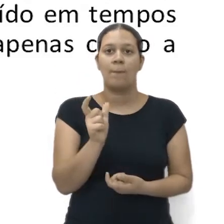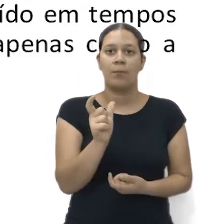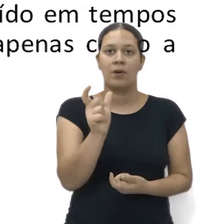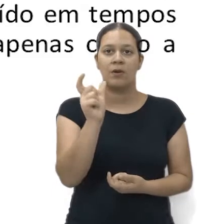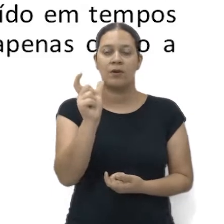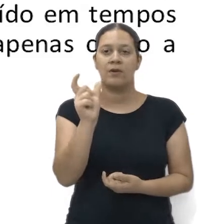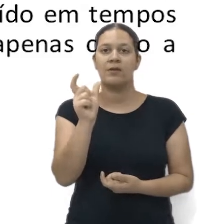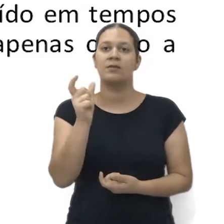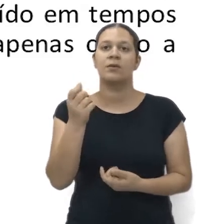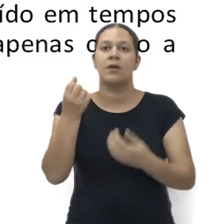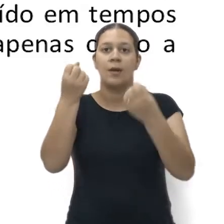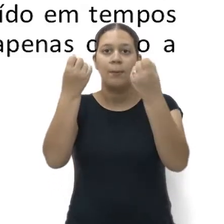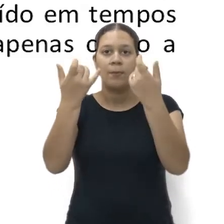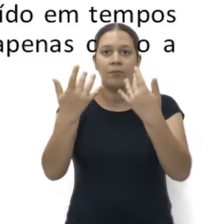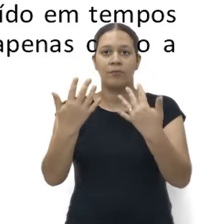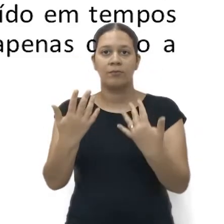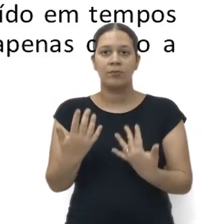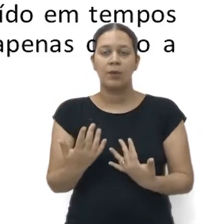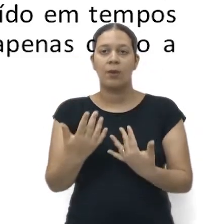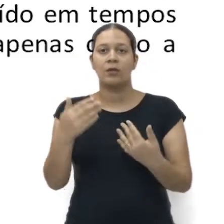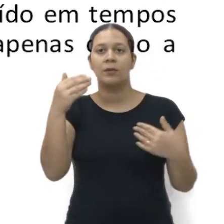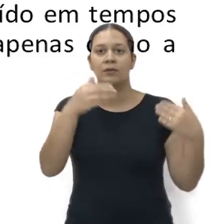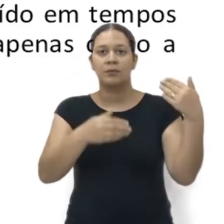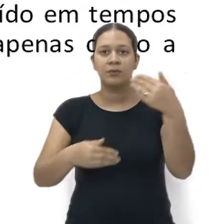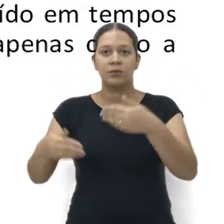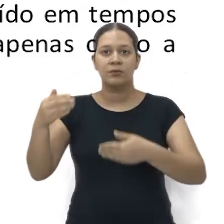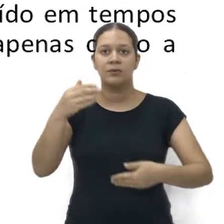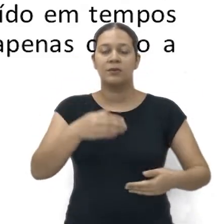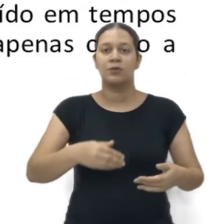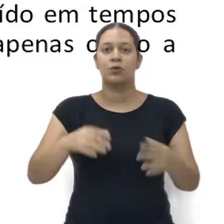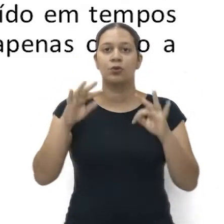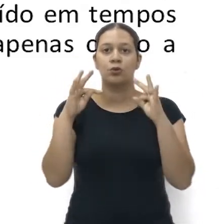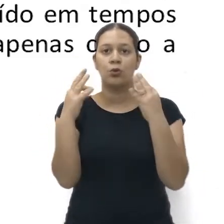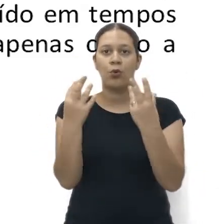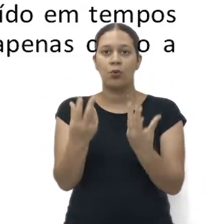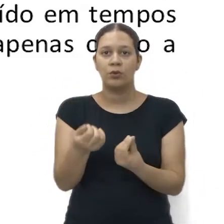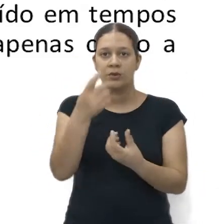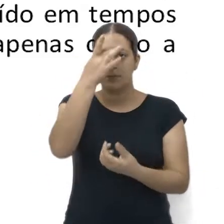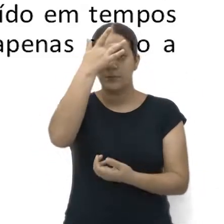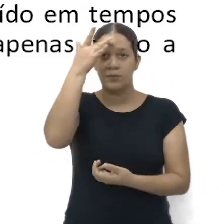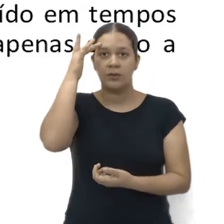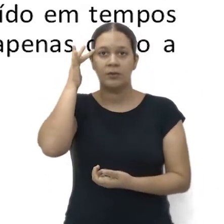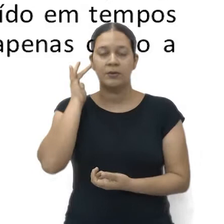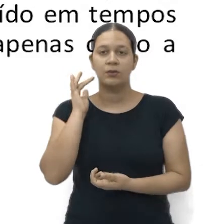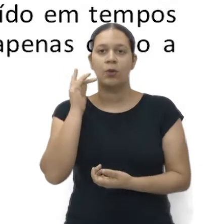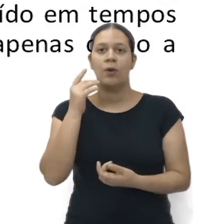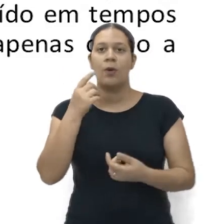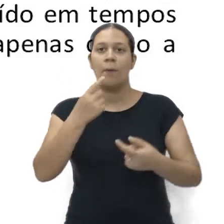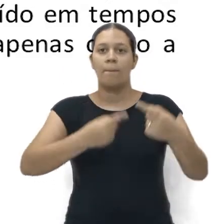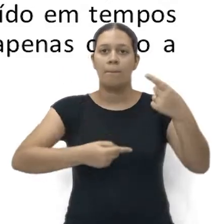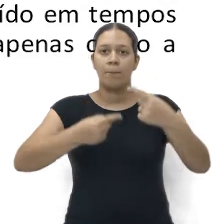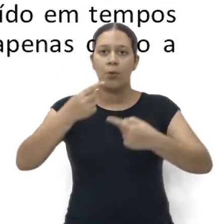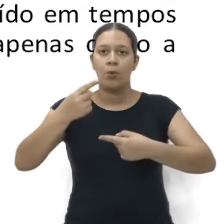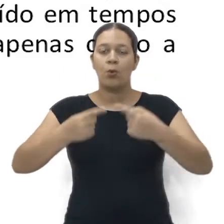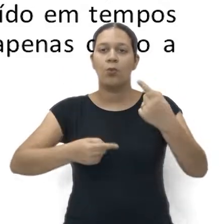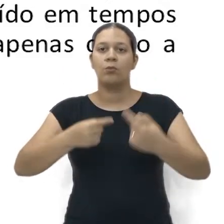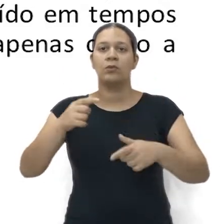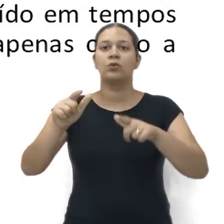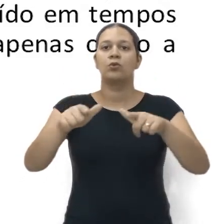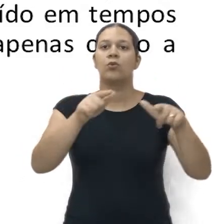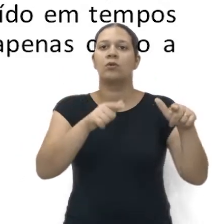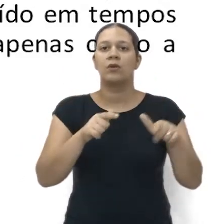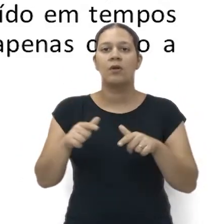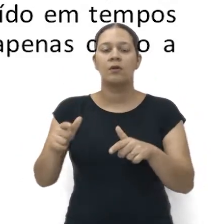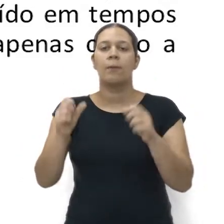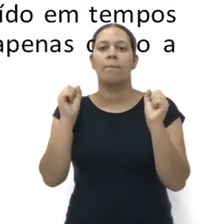em conta, né, a participação de todas as pessoas na vida pública de um determinado lugar. Pode